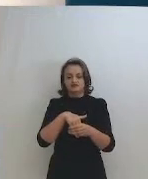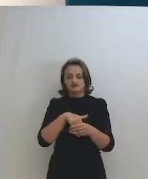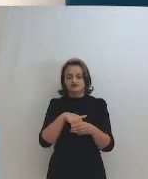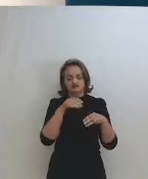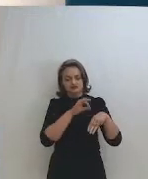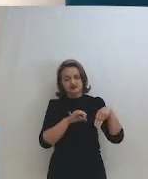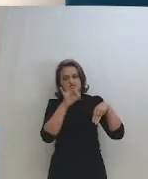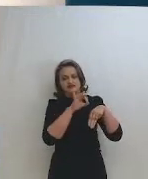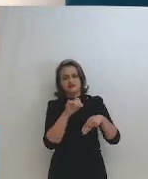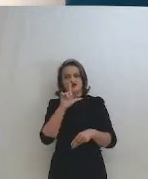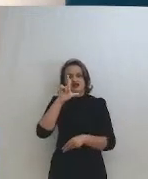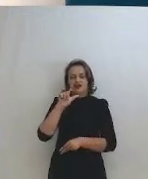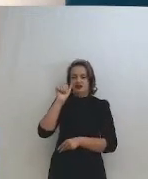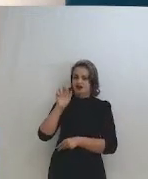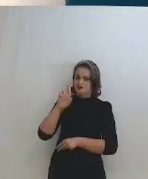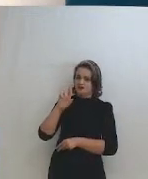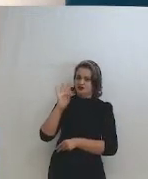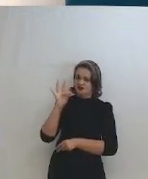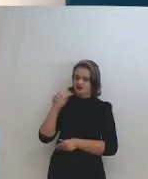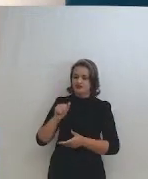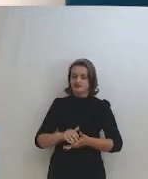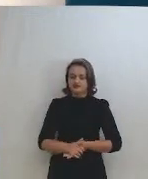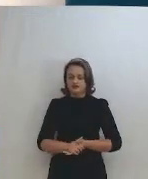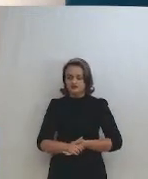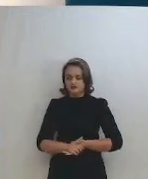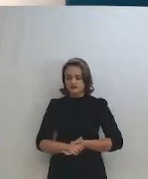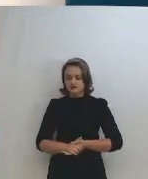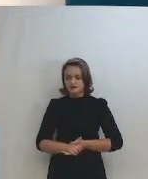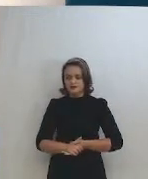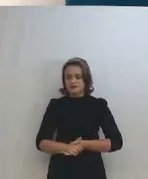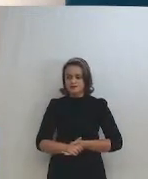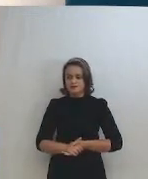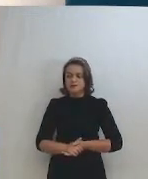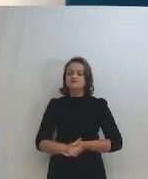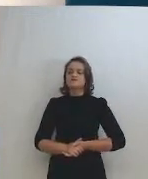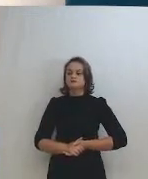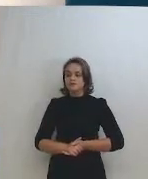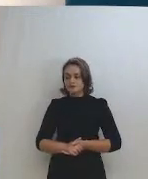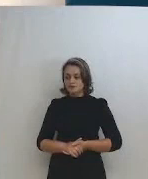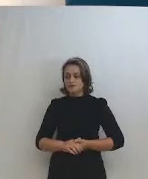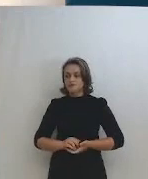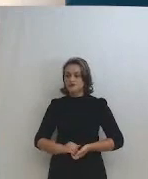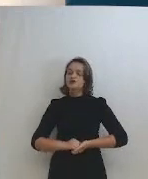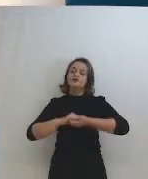Vaz. Senhor presidente, eu saúdo o nobre advogado,